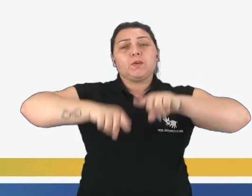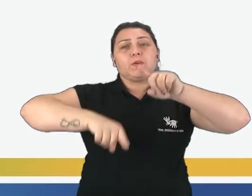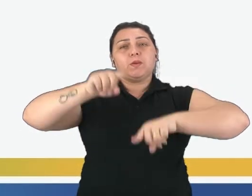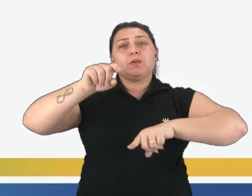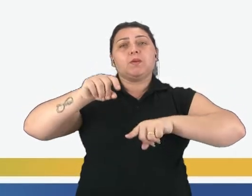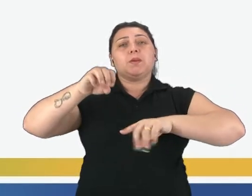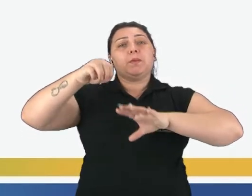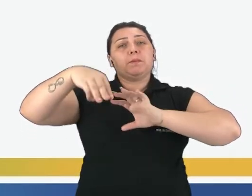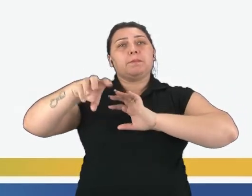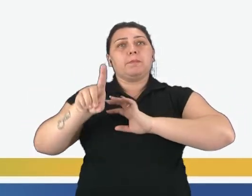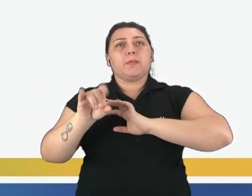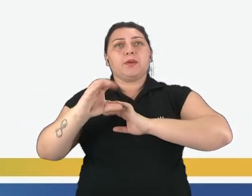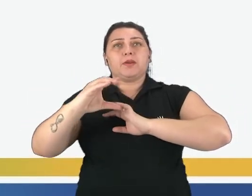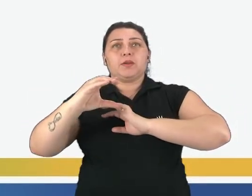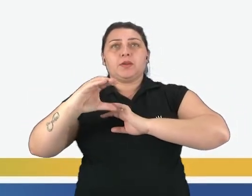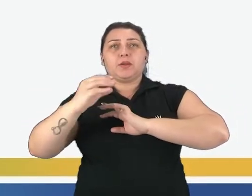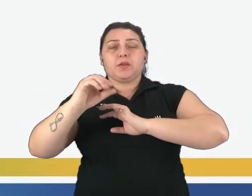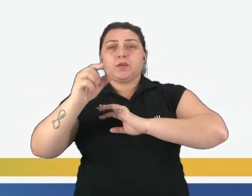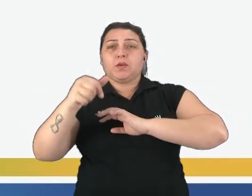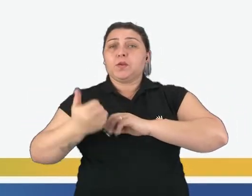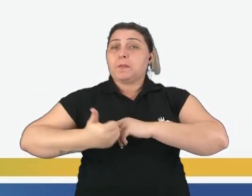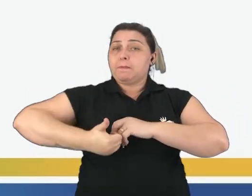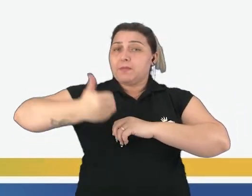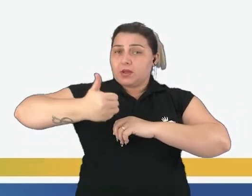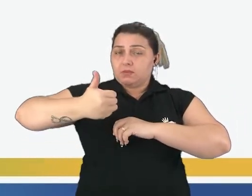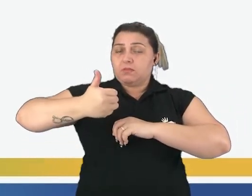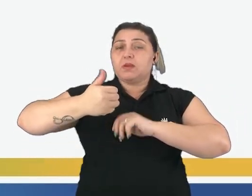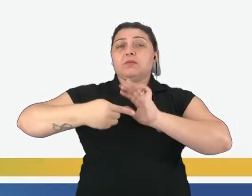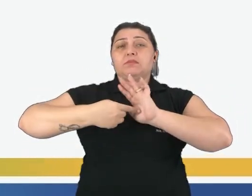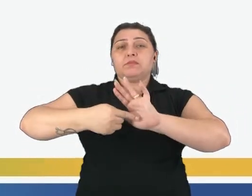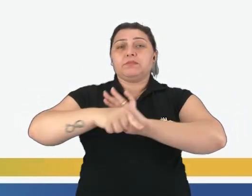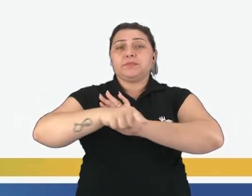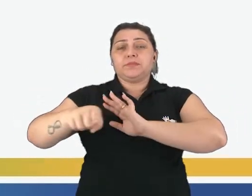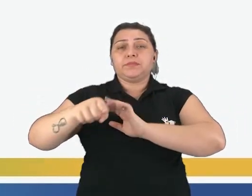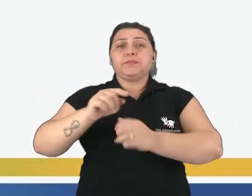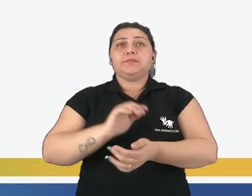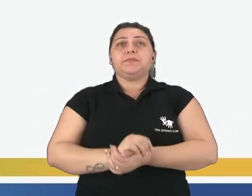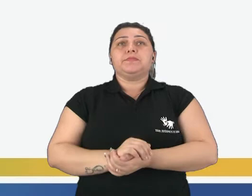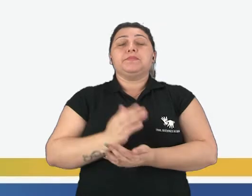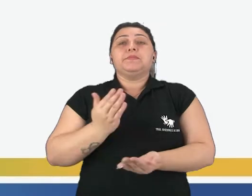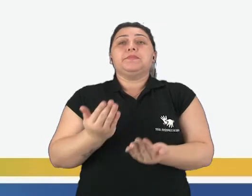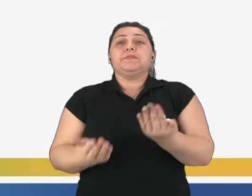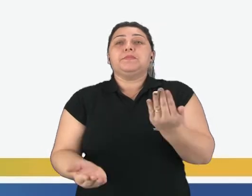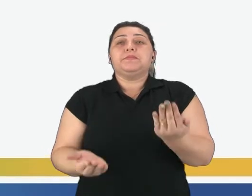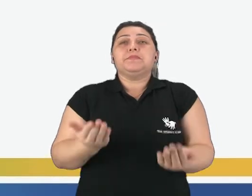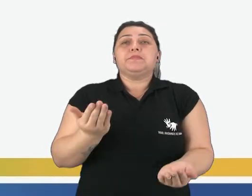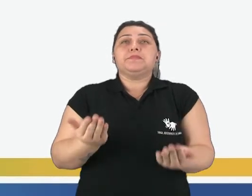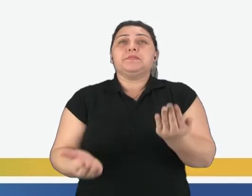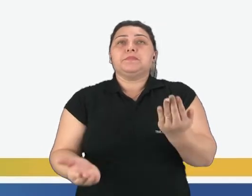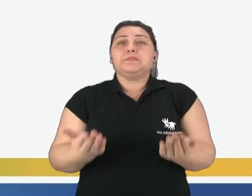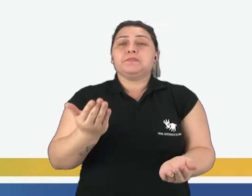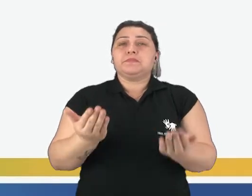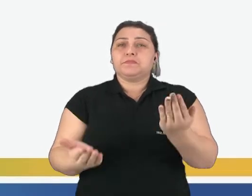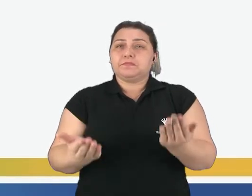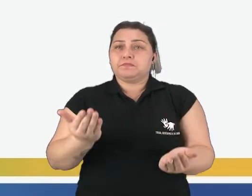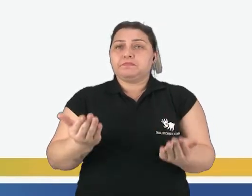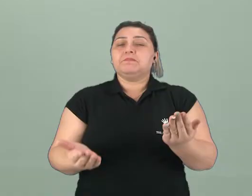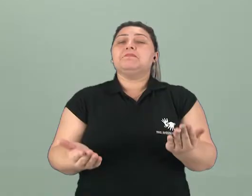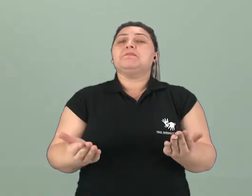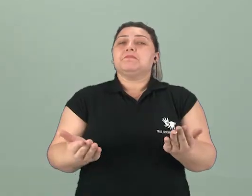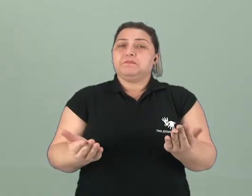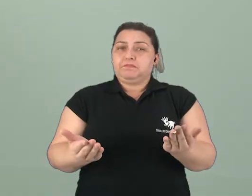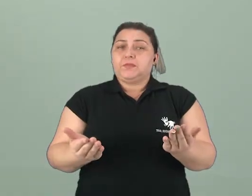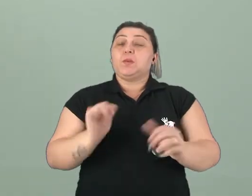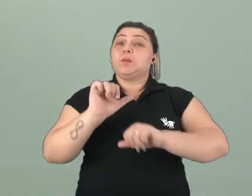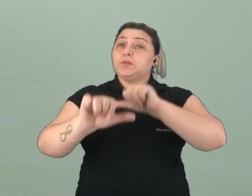medições. Dentre eles, o primeiro que eu vou colocar para vocês aqui na tela é a balança. A balança revolucionou os meios